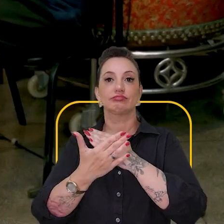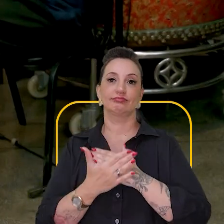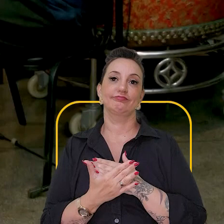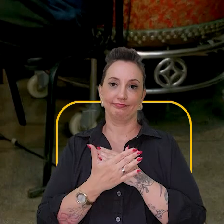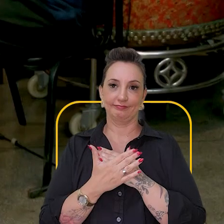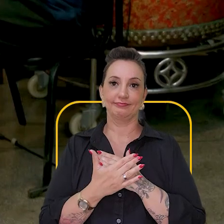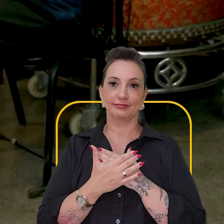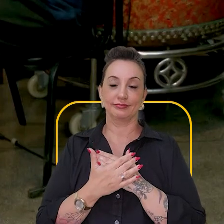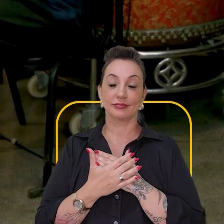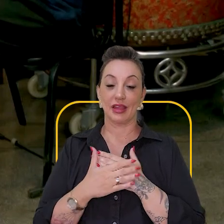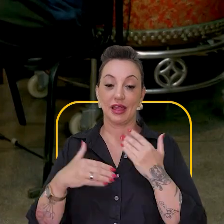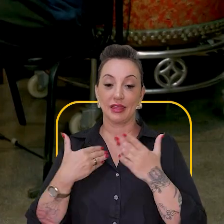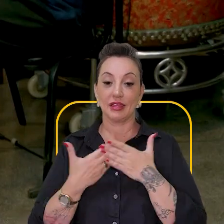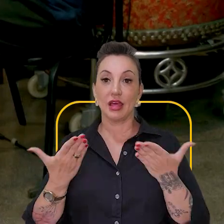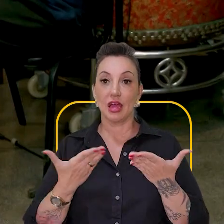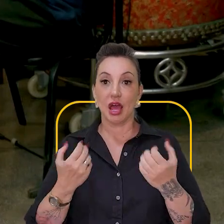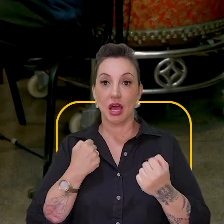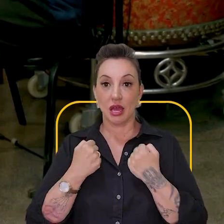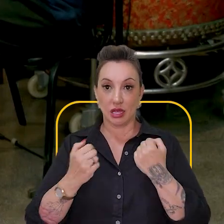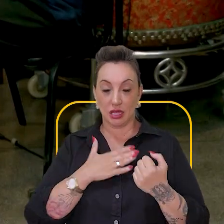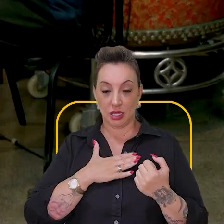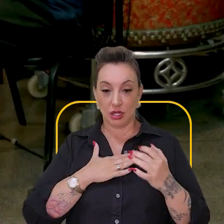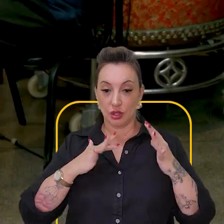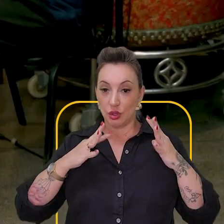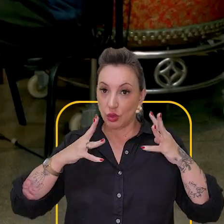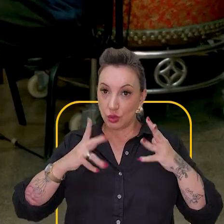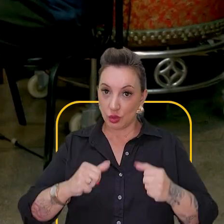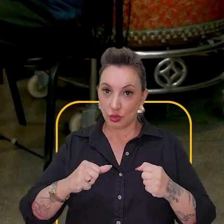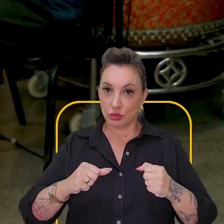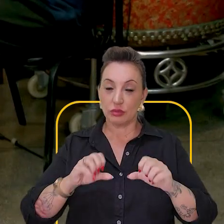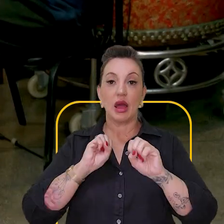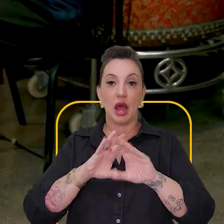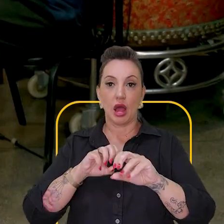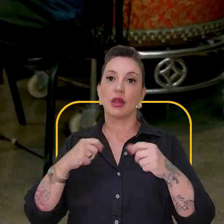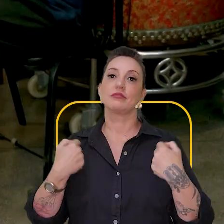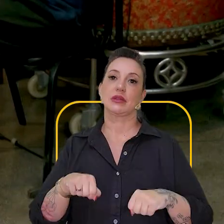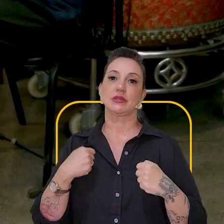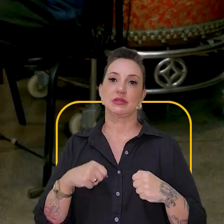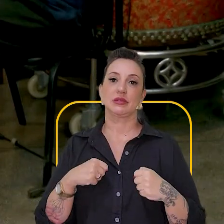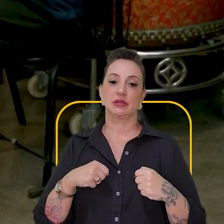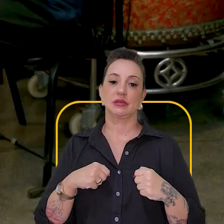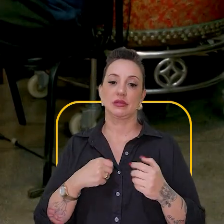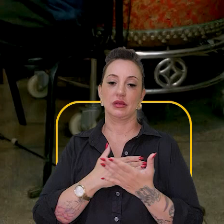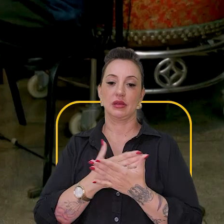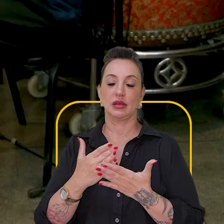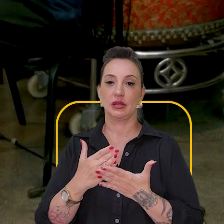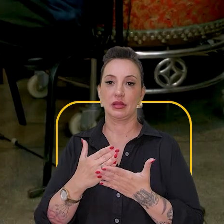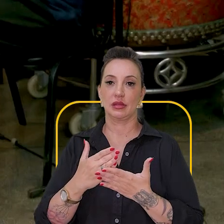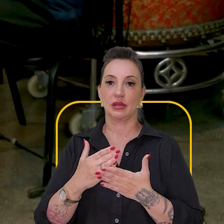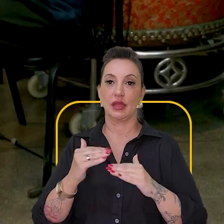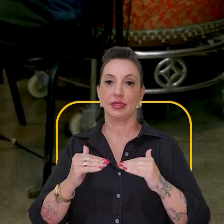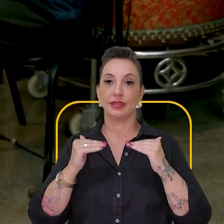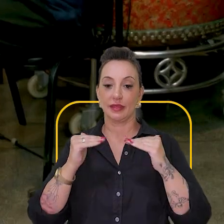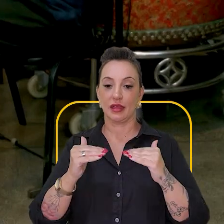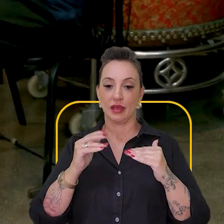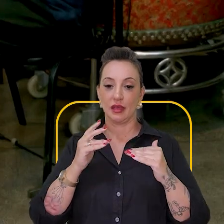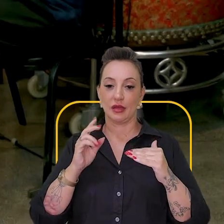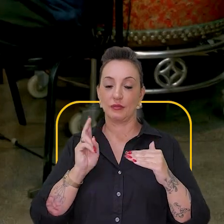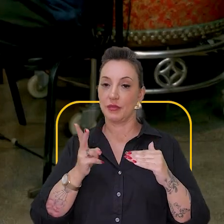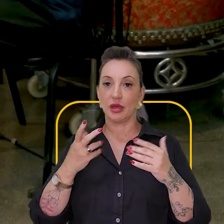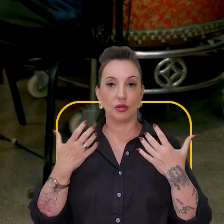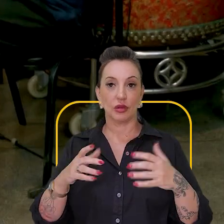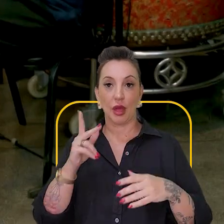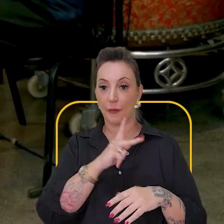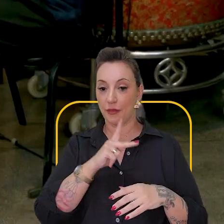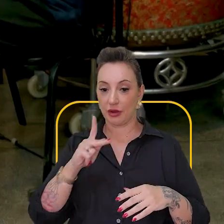muito sim tanto que hoje na minha academia todo mundo tem que dar aula a par partir de um determinado nível mesmo que não